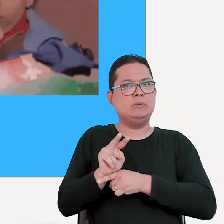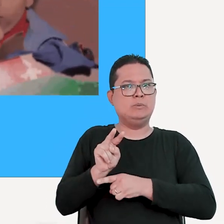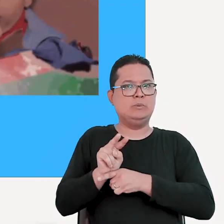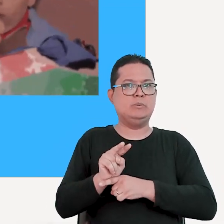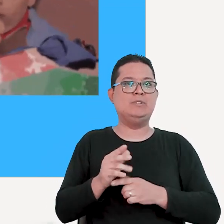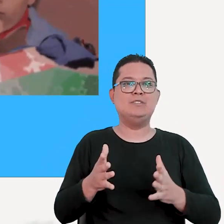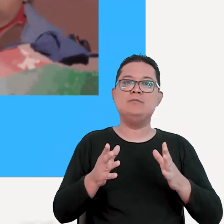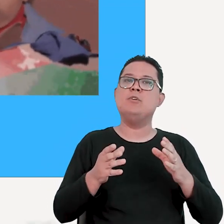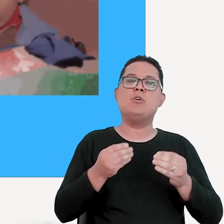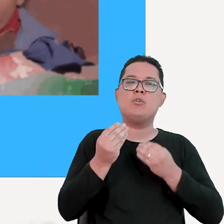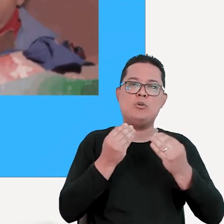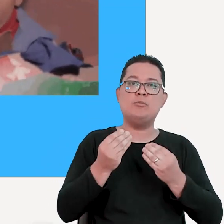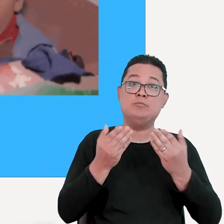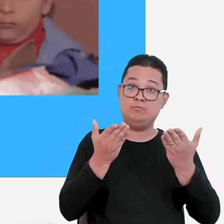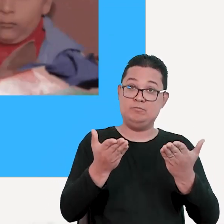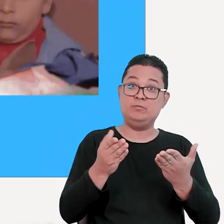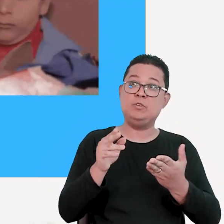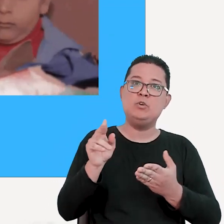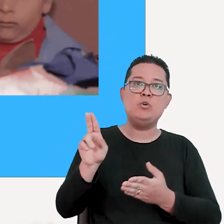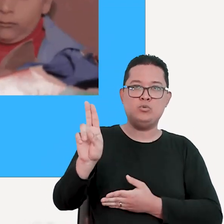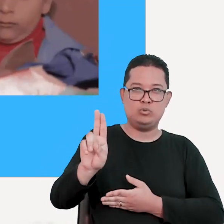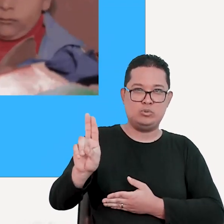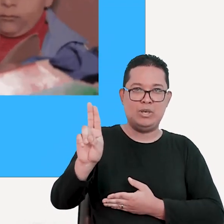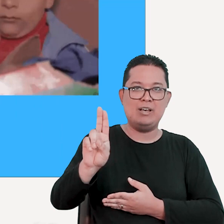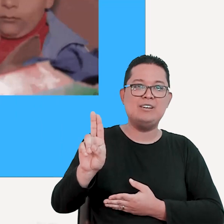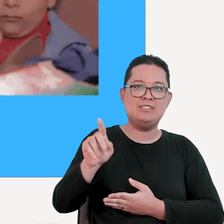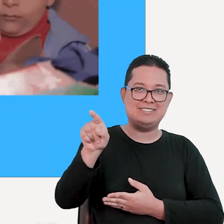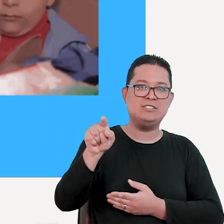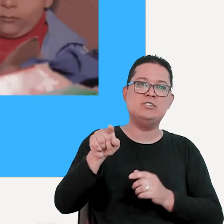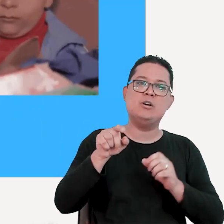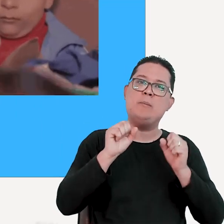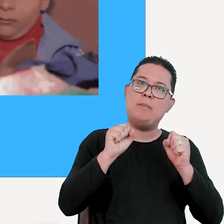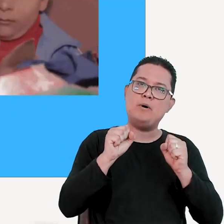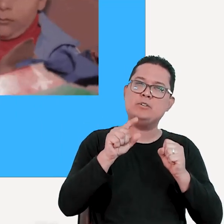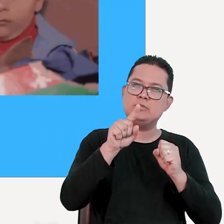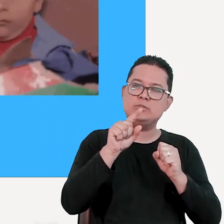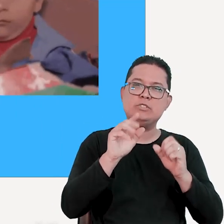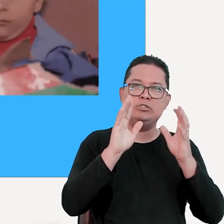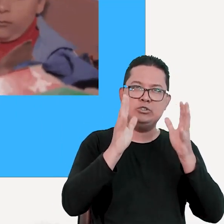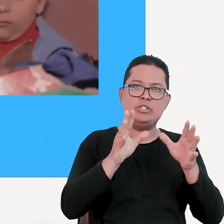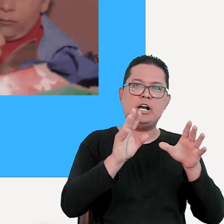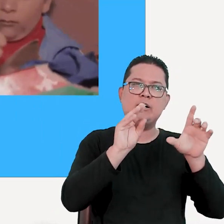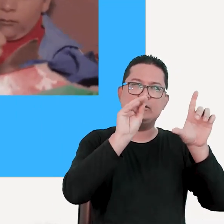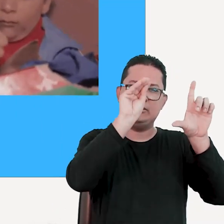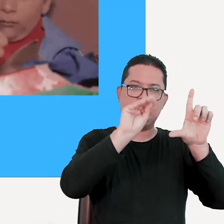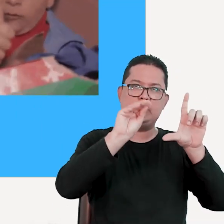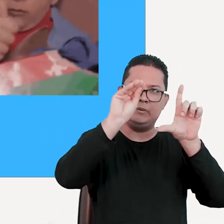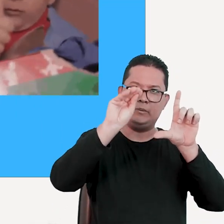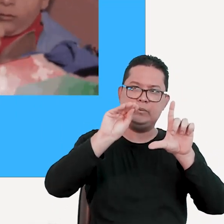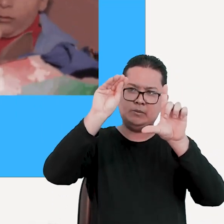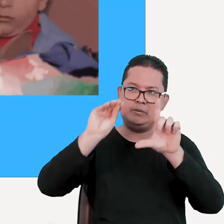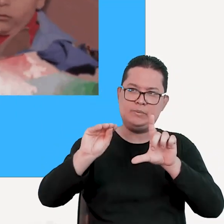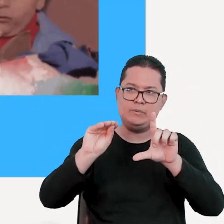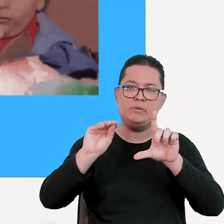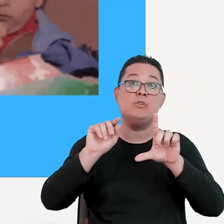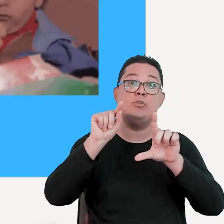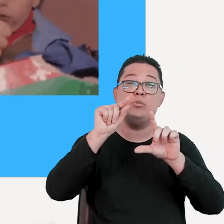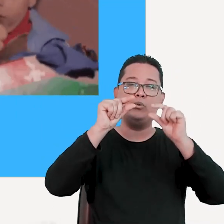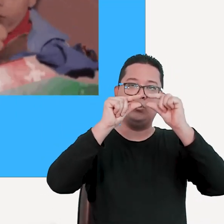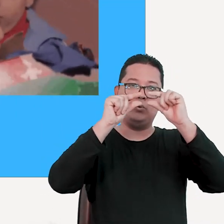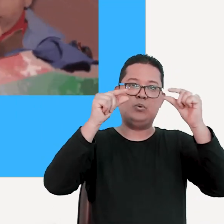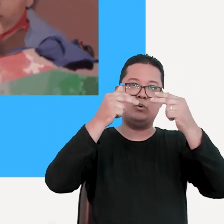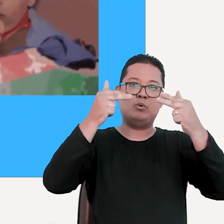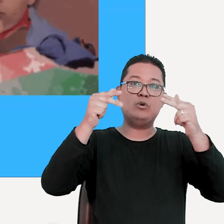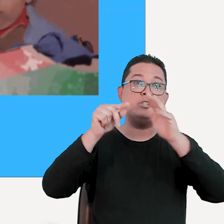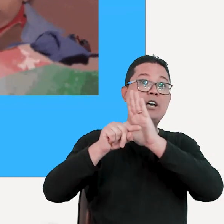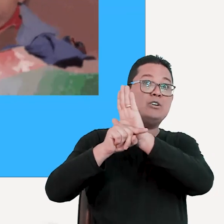e guie a pessoa usuária durante toda a jornada, do início ao fim. Além de você criar um diálogo, né, durante